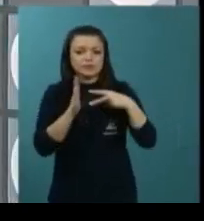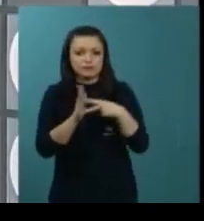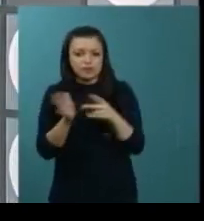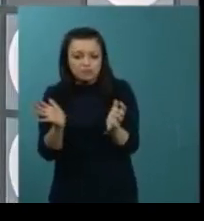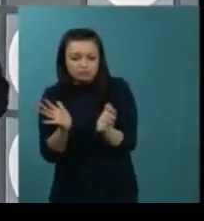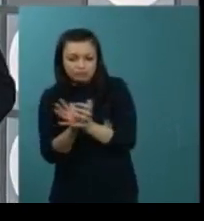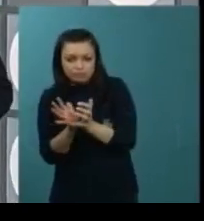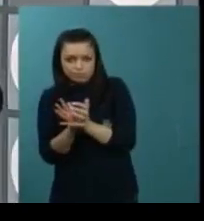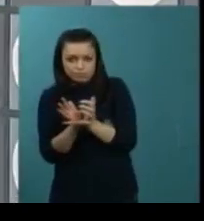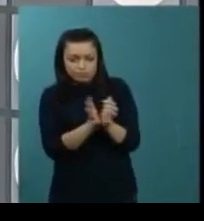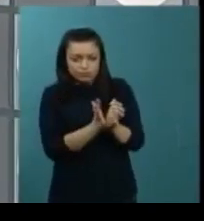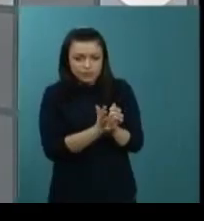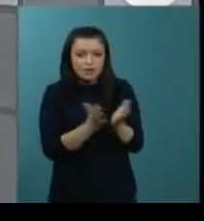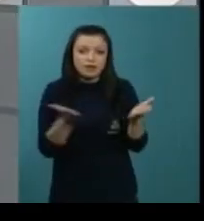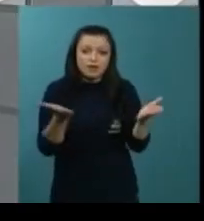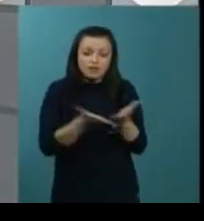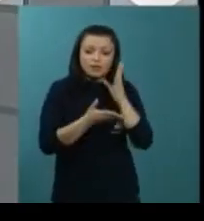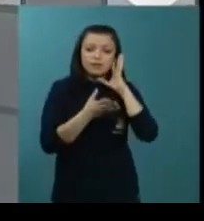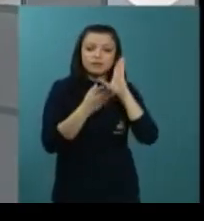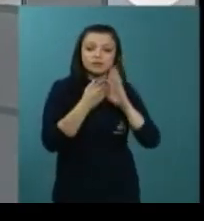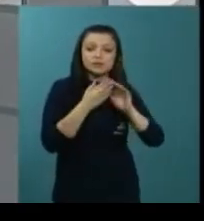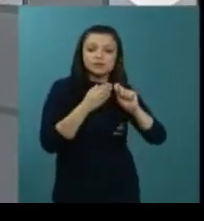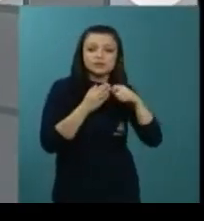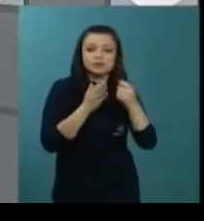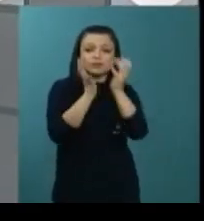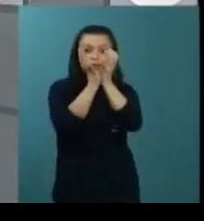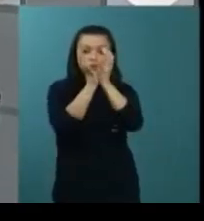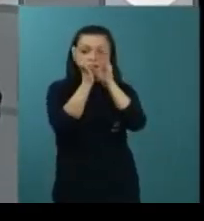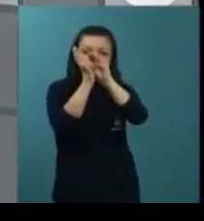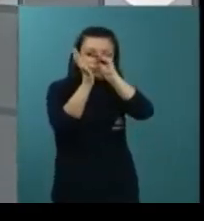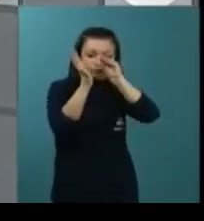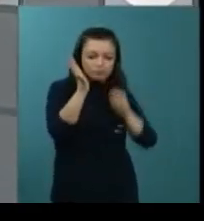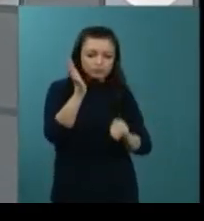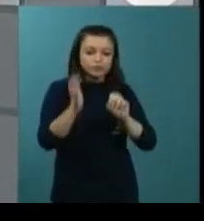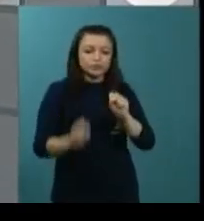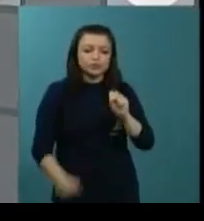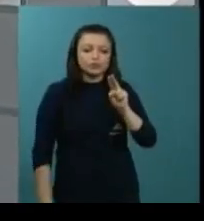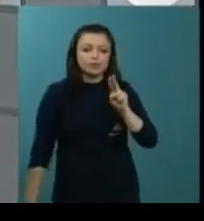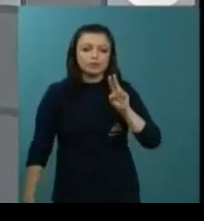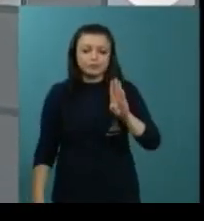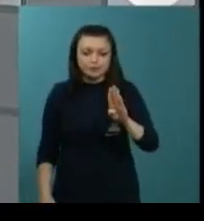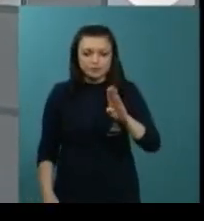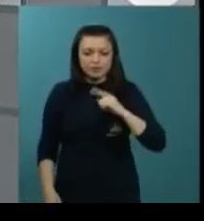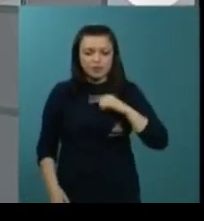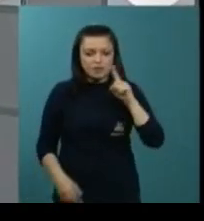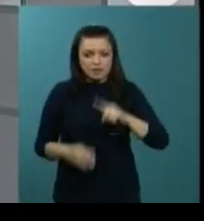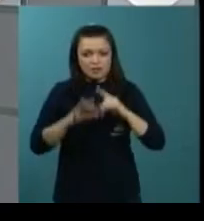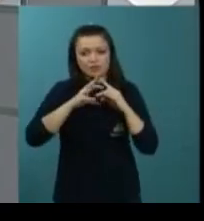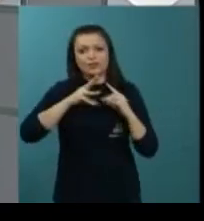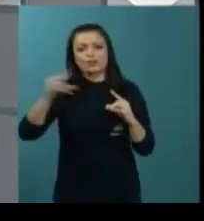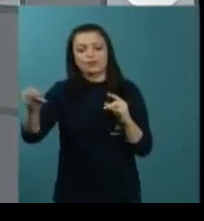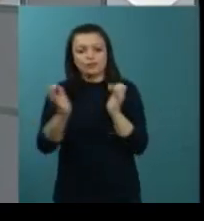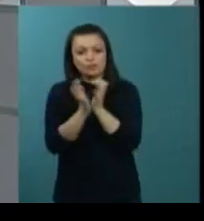definiremos subconjunto como um pedaço, uma parte do